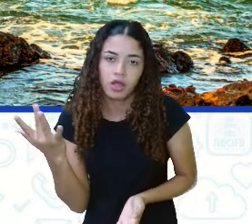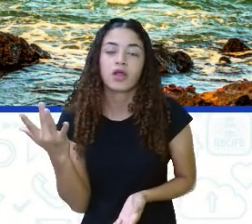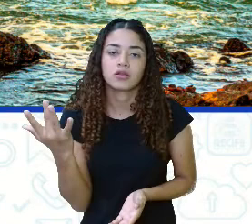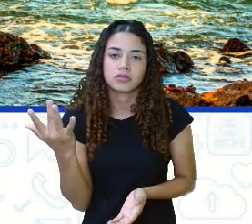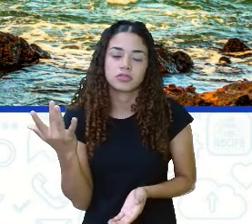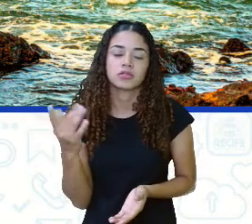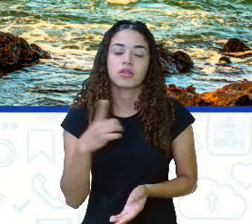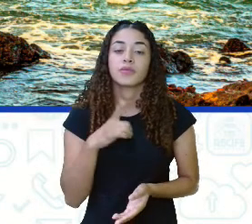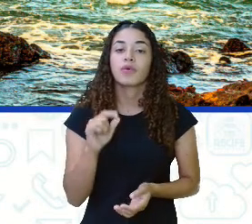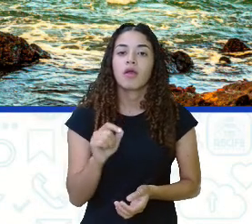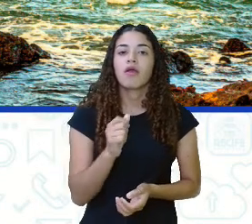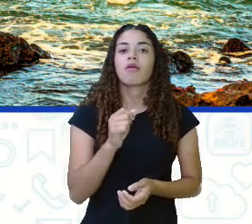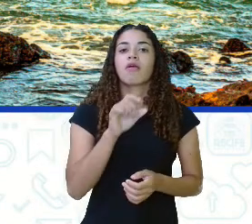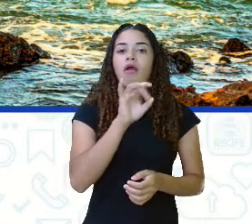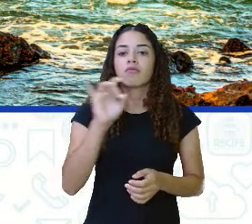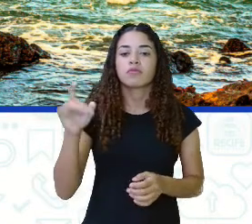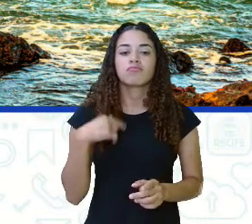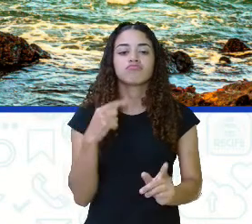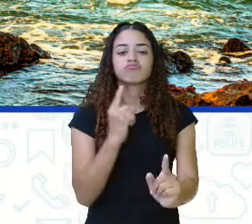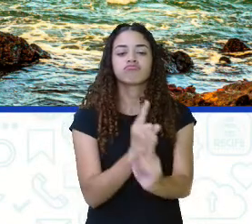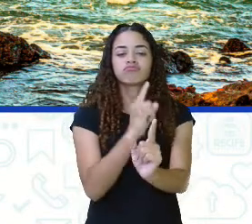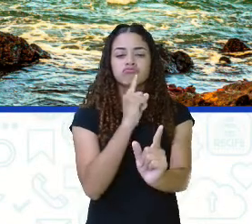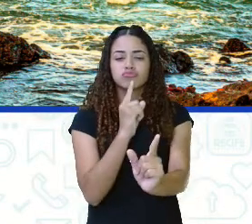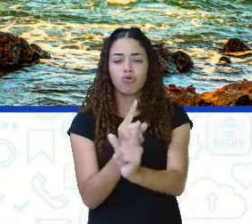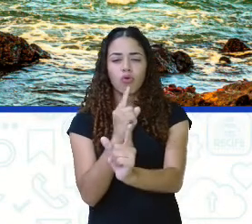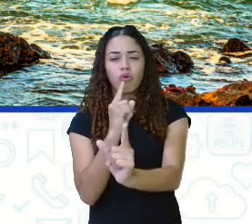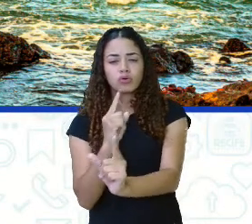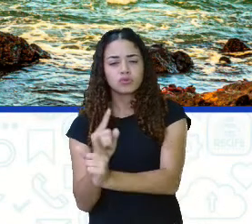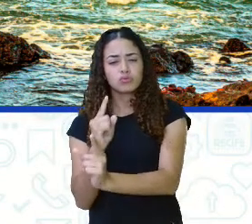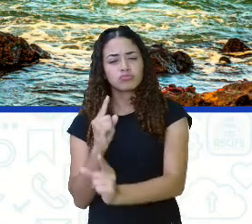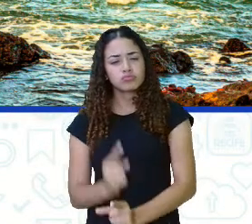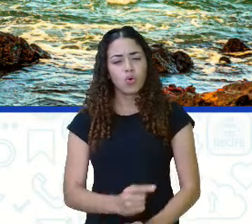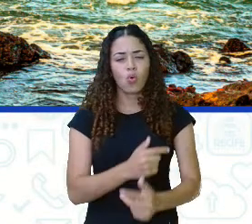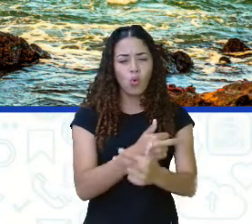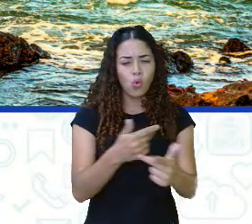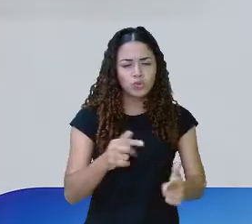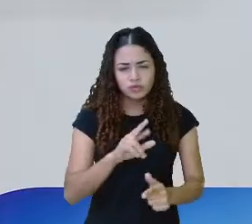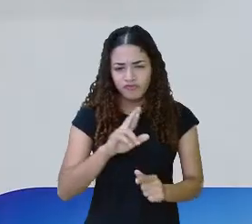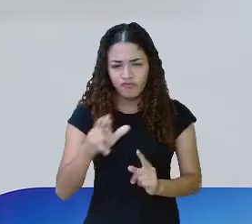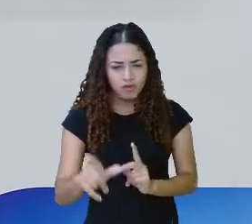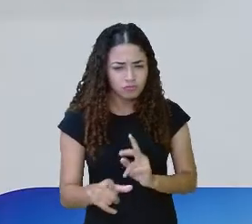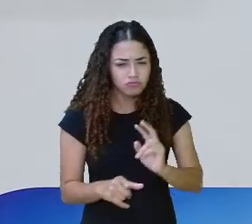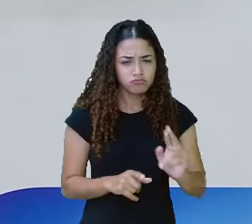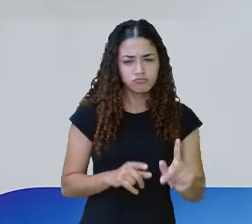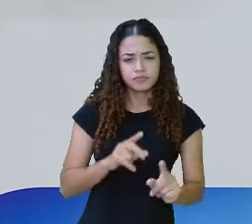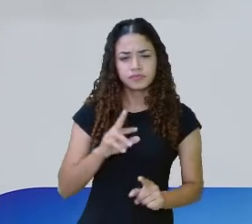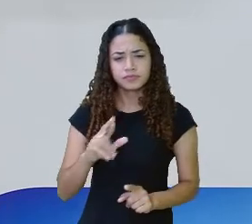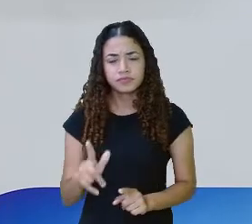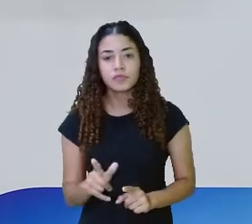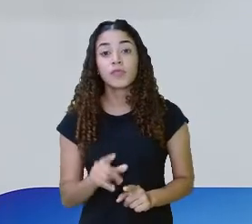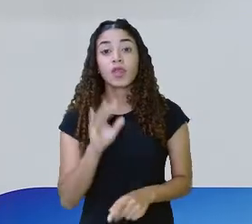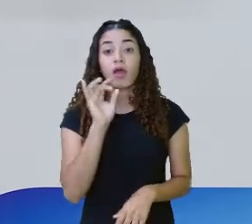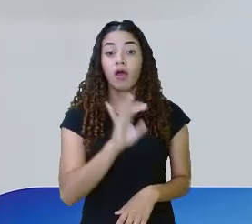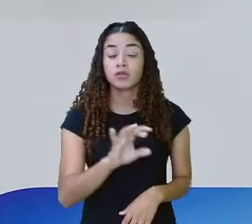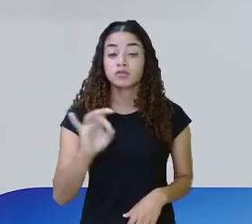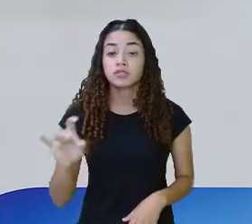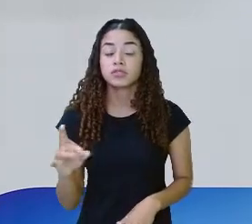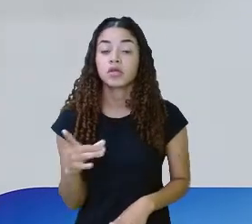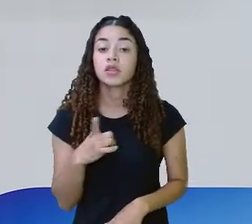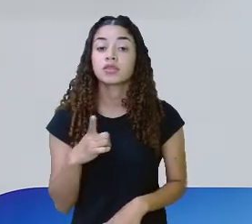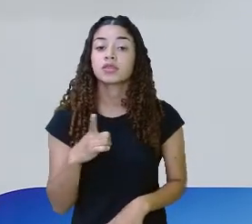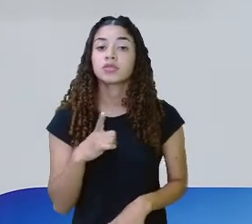cada ilha ele foi encontrando coisas diferentes, né? Que em cada ilha tinha ali a